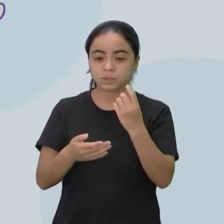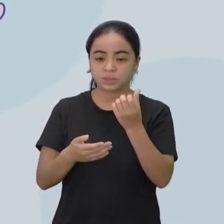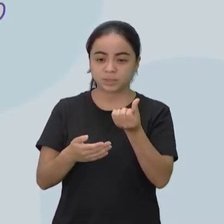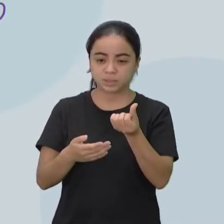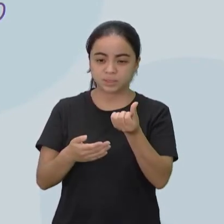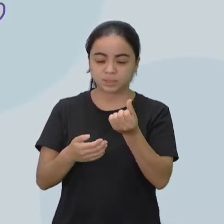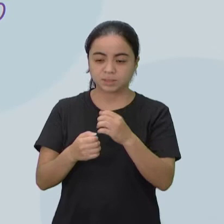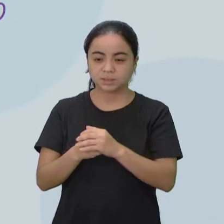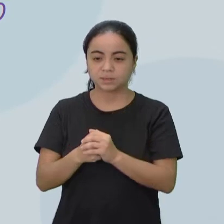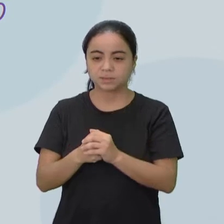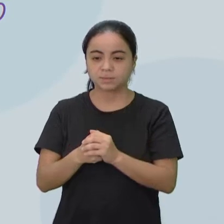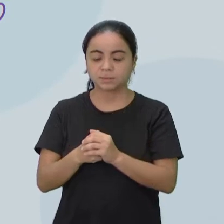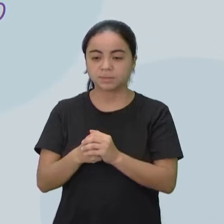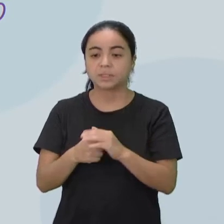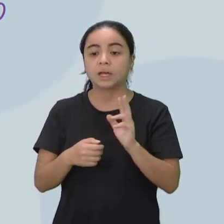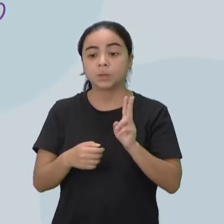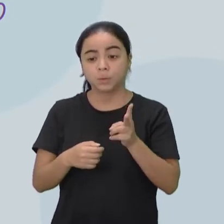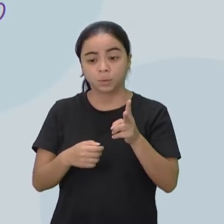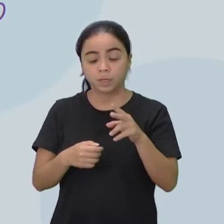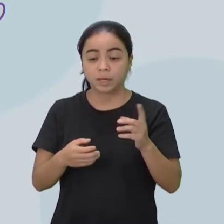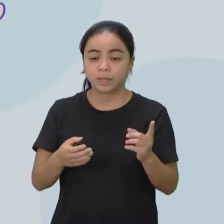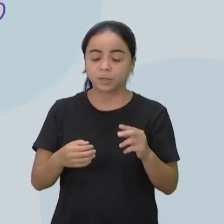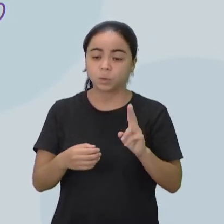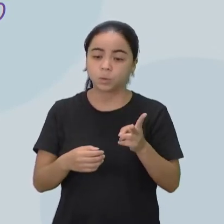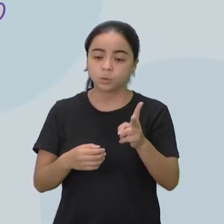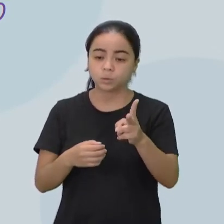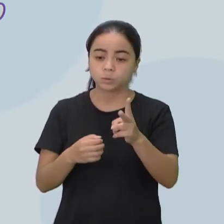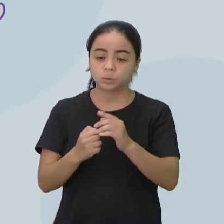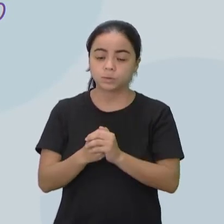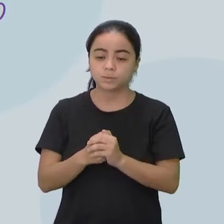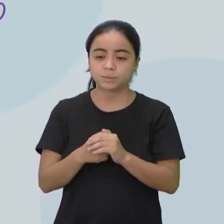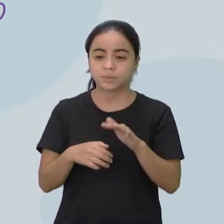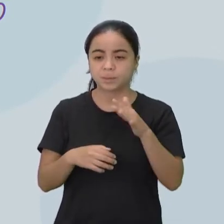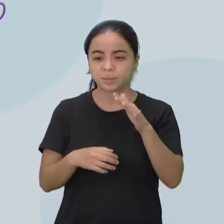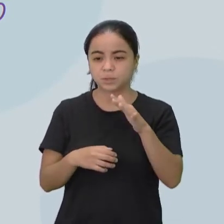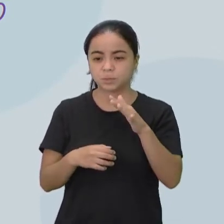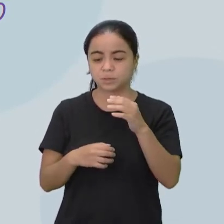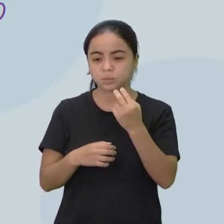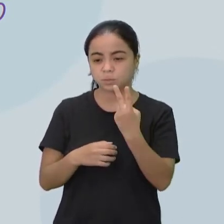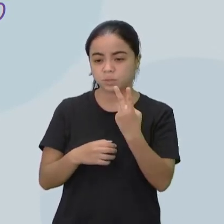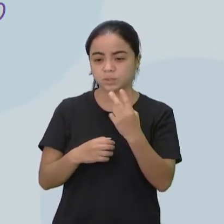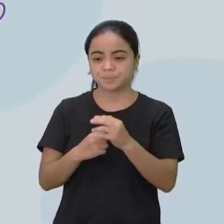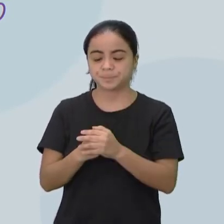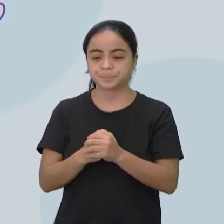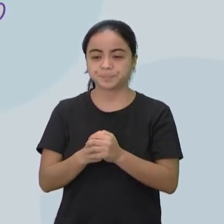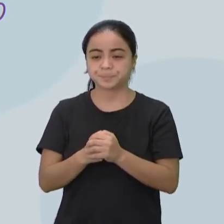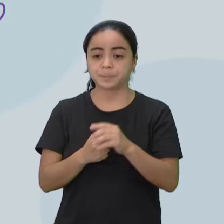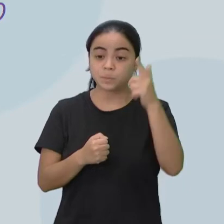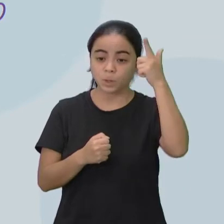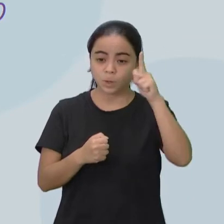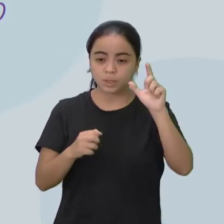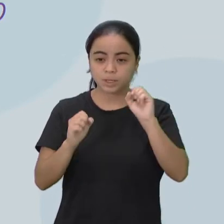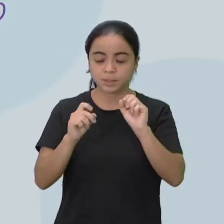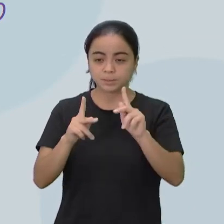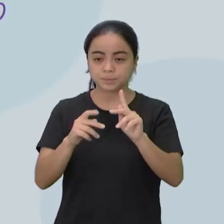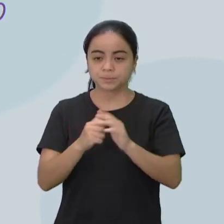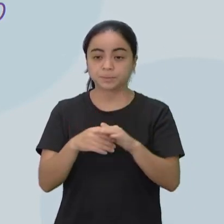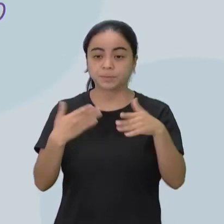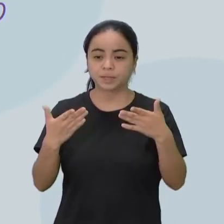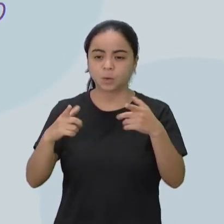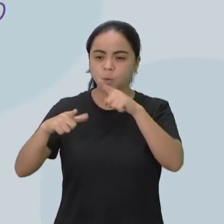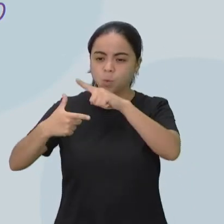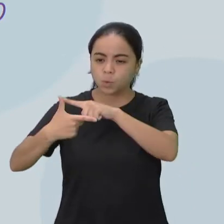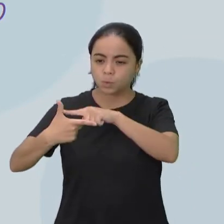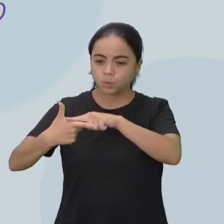a vírgula aqui e aí você bota outro número lá. Isso aqui dá mais ou menos 2 vezes, eu vou acrescentar o 2 aqui, tá bom? Então, esta